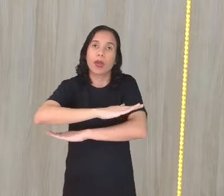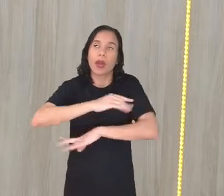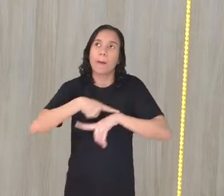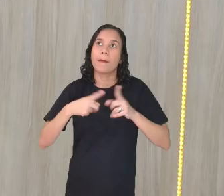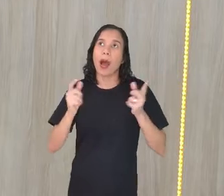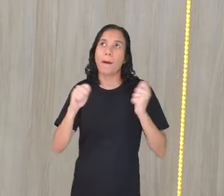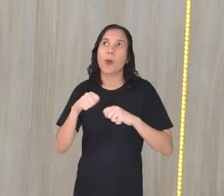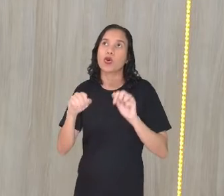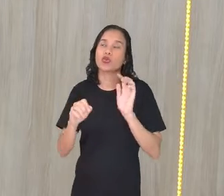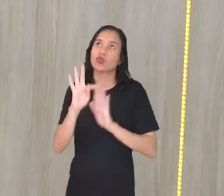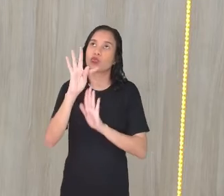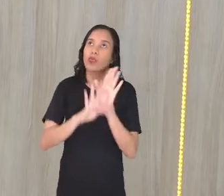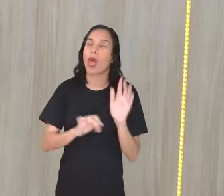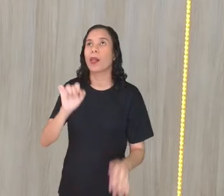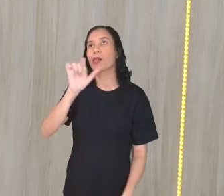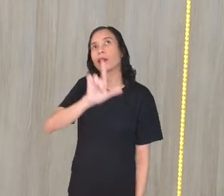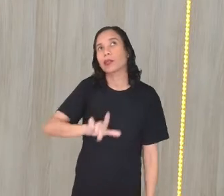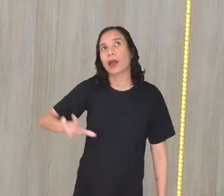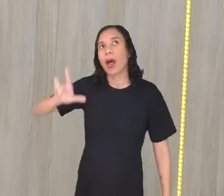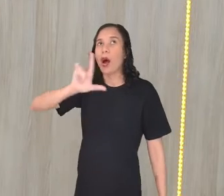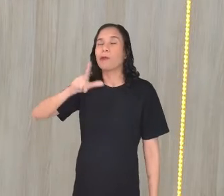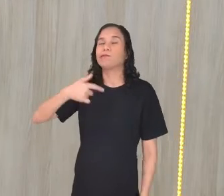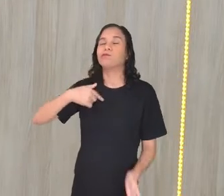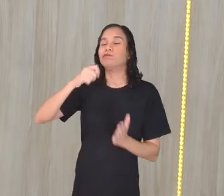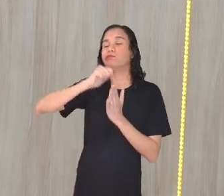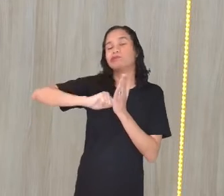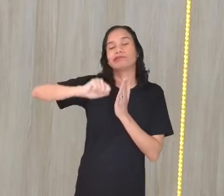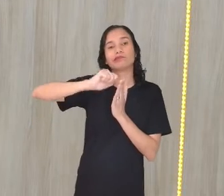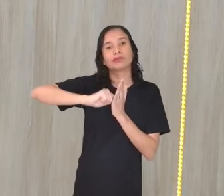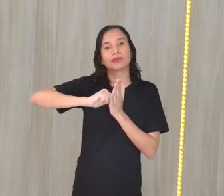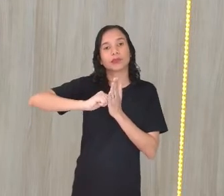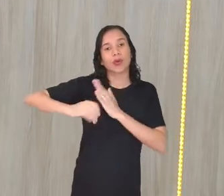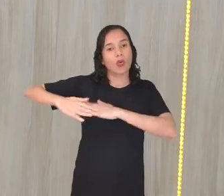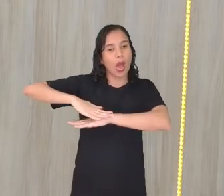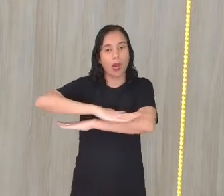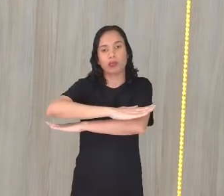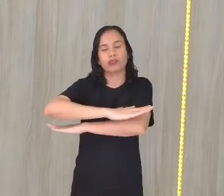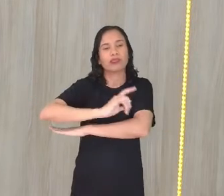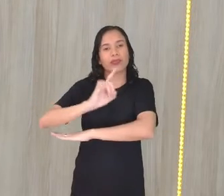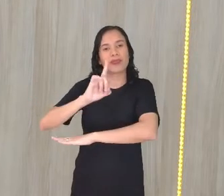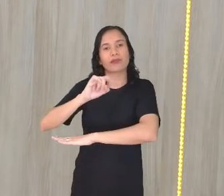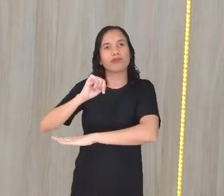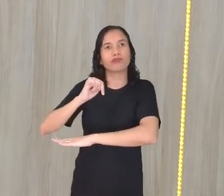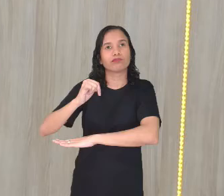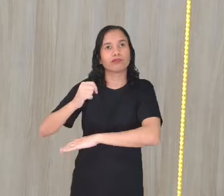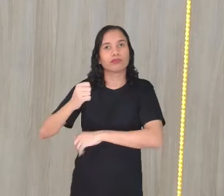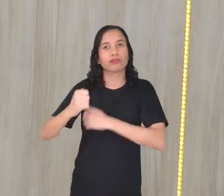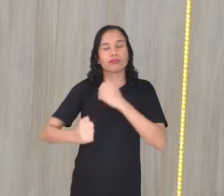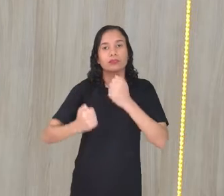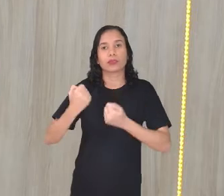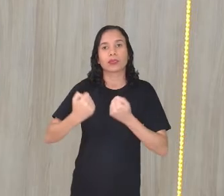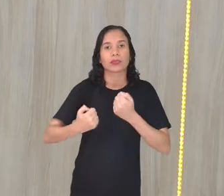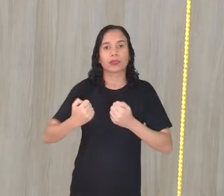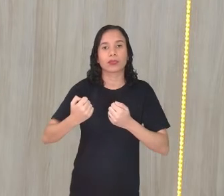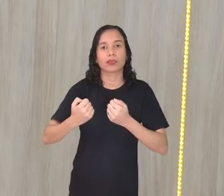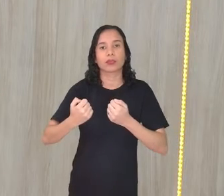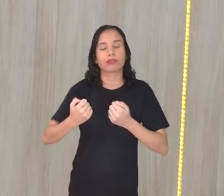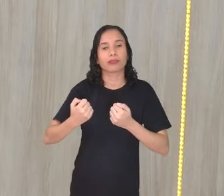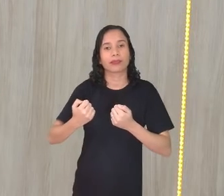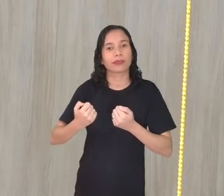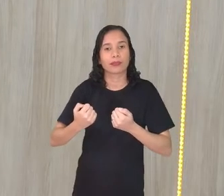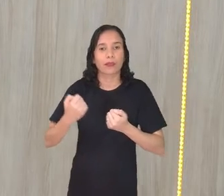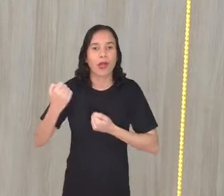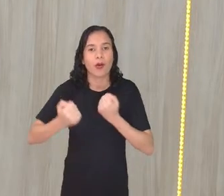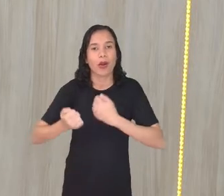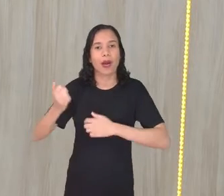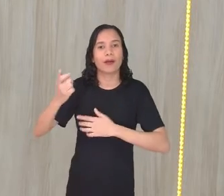na realidade que eu estou criando aqui, no meu texto literário, eu não quero que os carros andem, não. Eu quero que eles simplesmente...